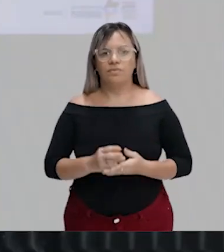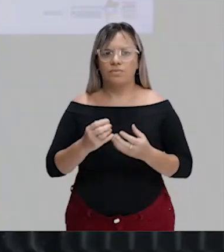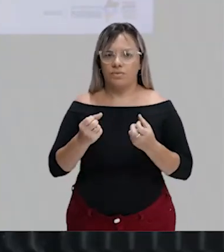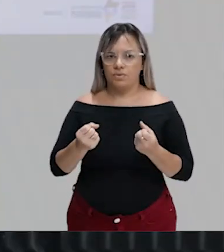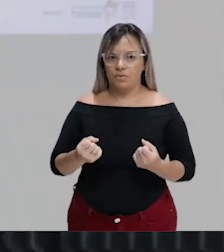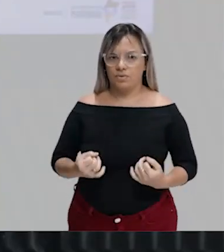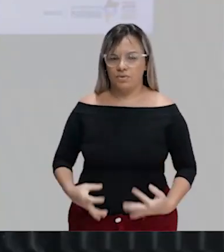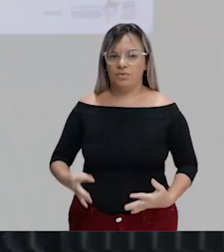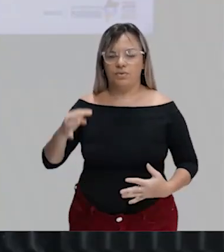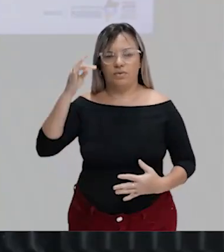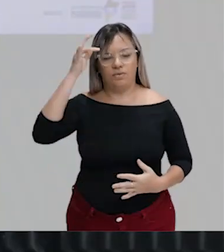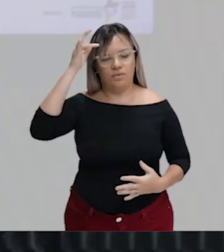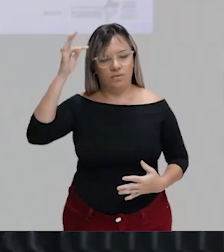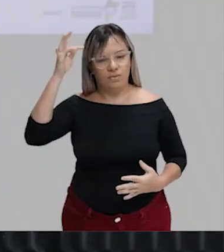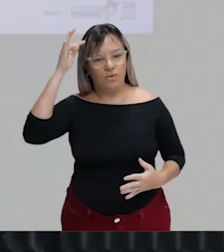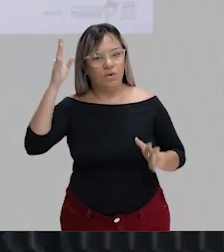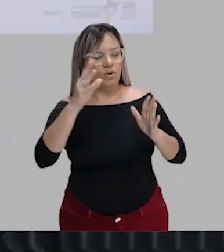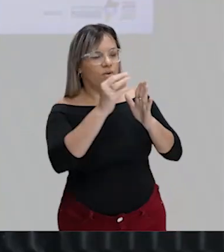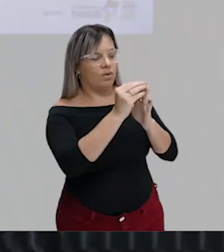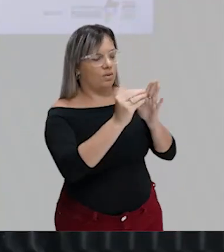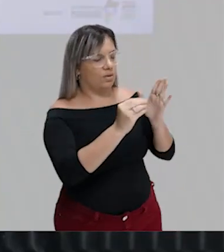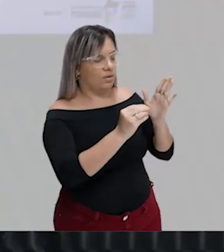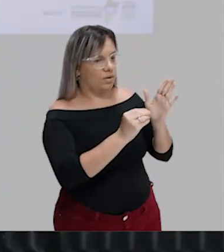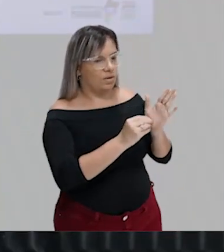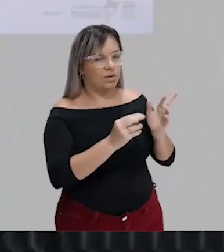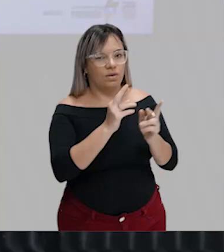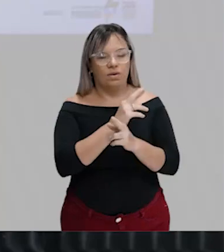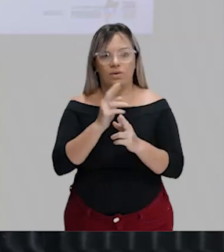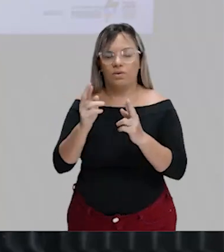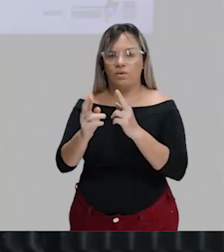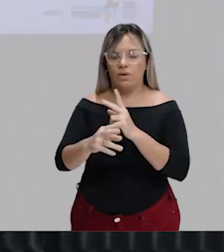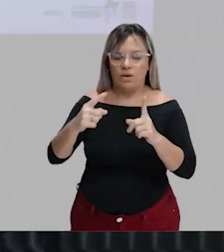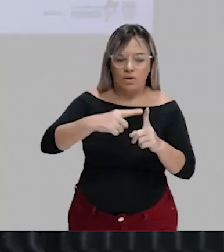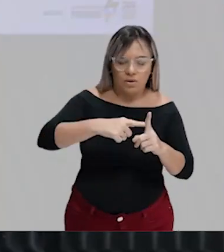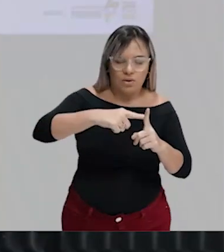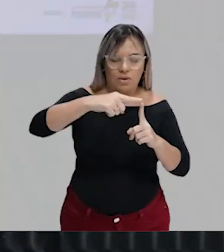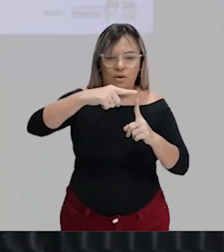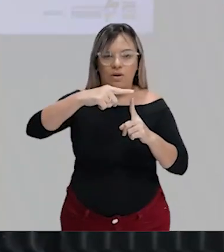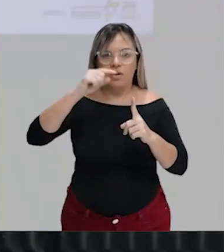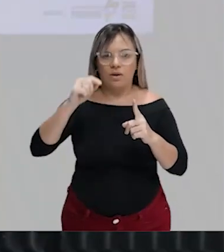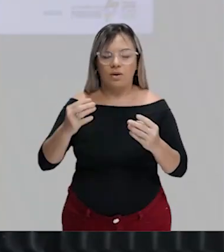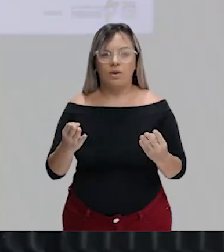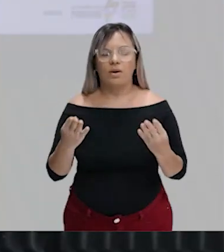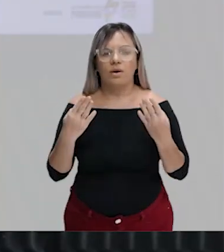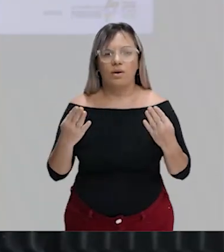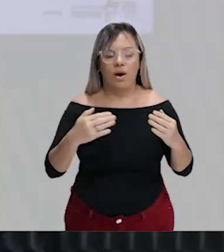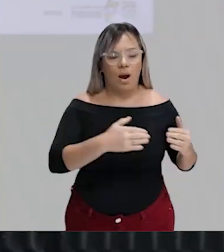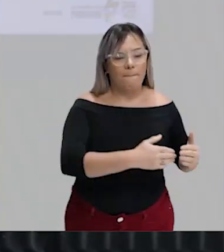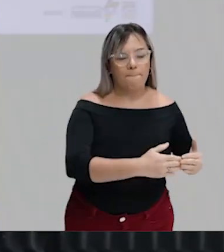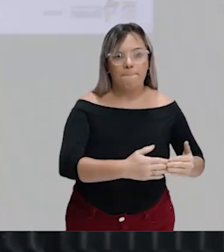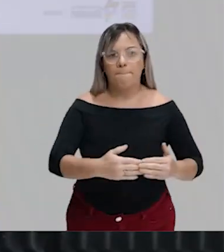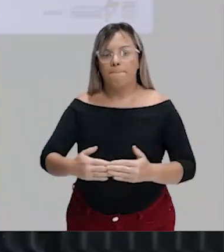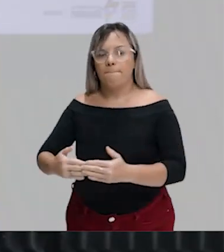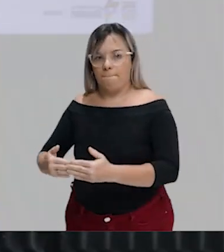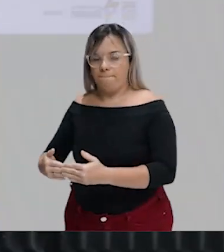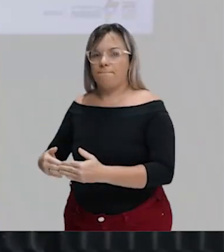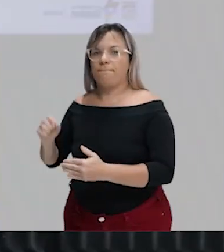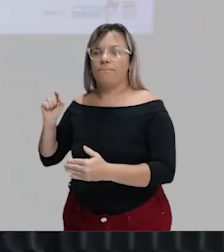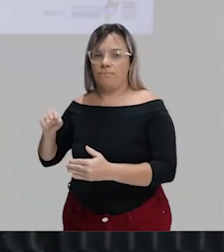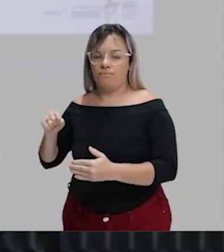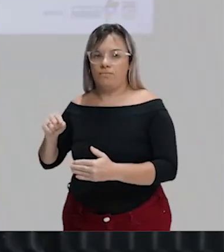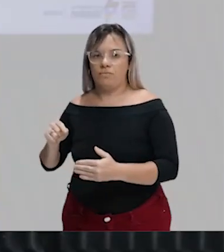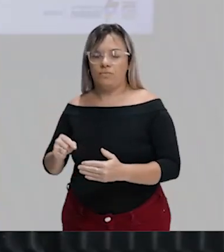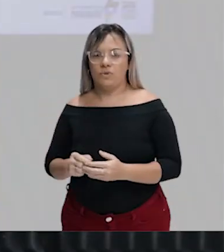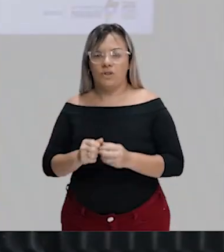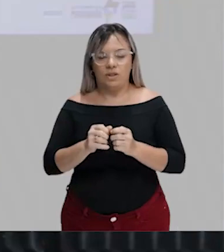teórica, explicamos o conteúdo relacionados à temperatura e calor, e a propagação desse